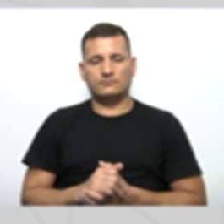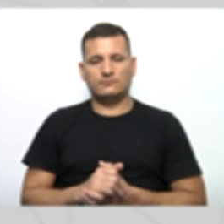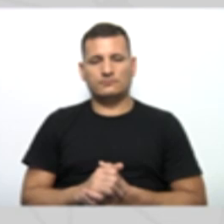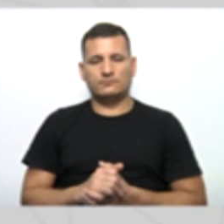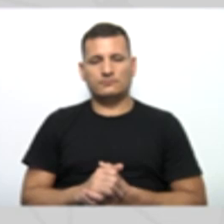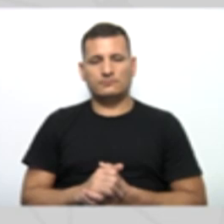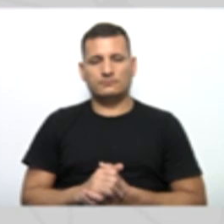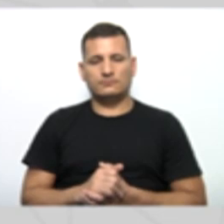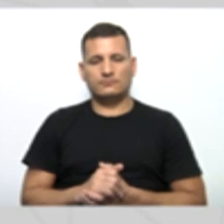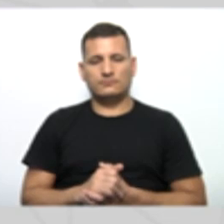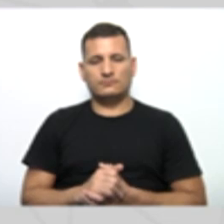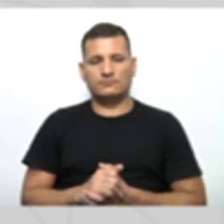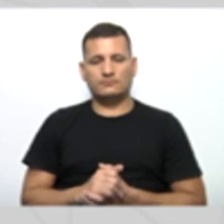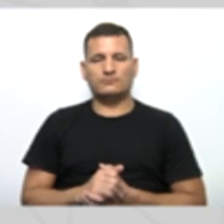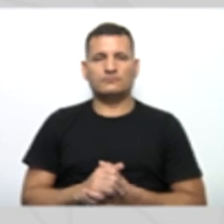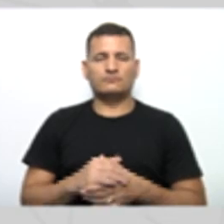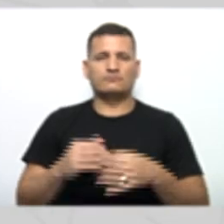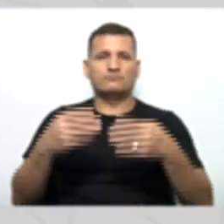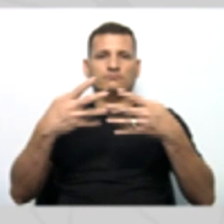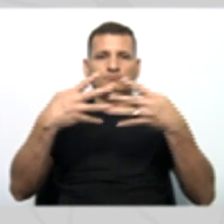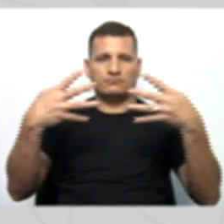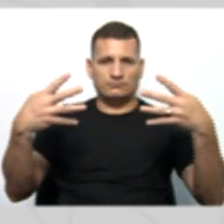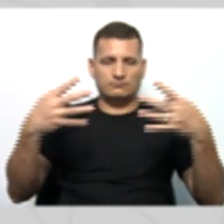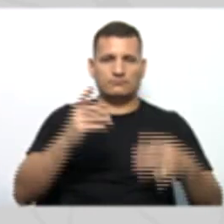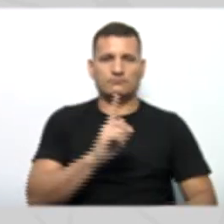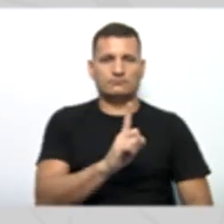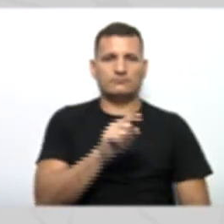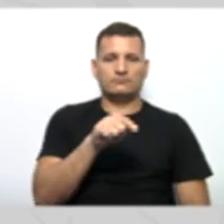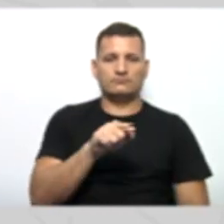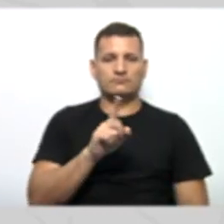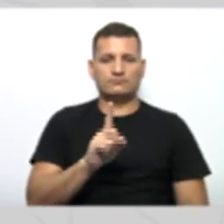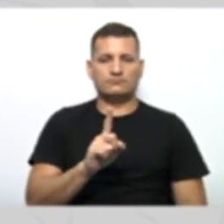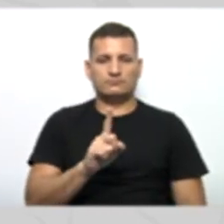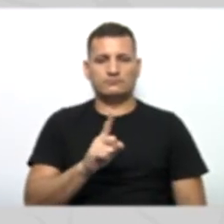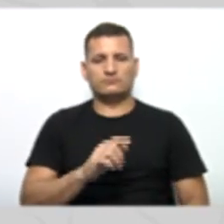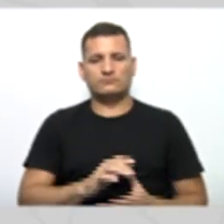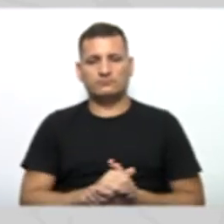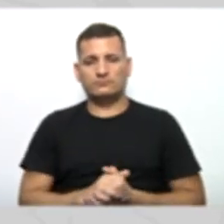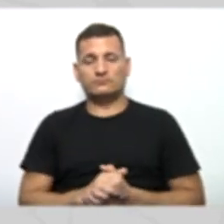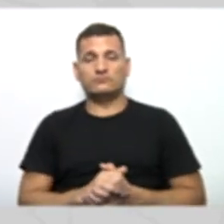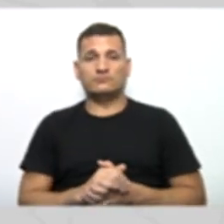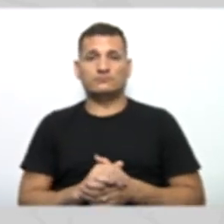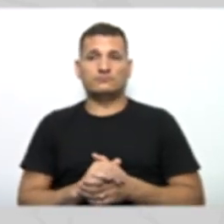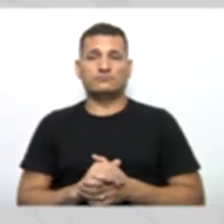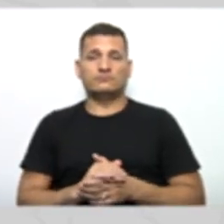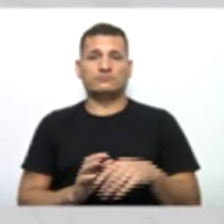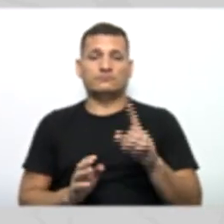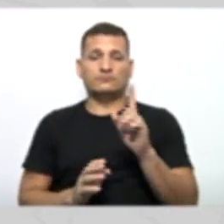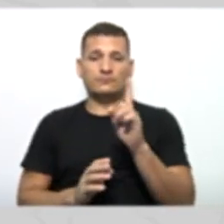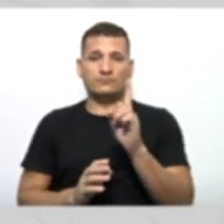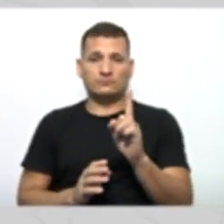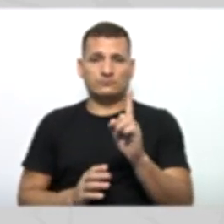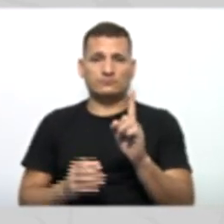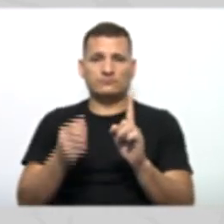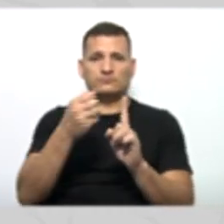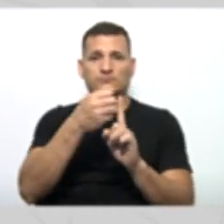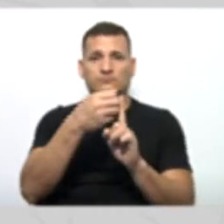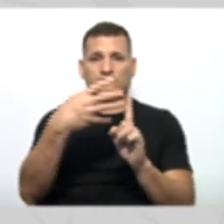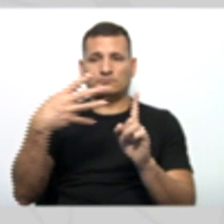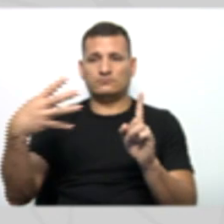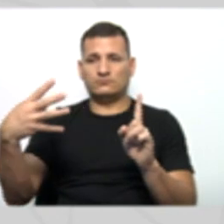1.1. Essa é a nossa exemplificação. Quando eu tenho 1 para vários, certo? Eu tenho essa